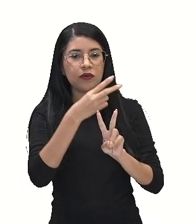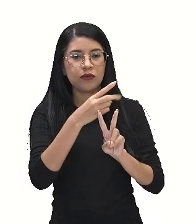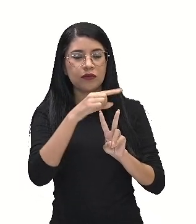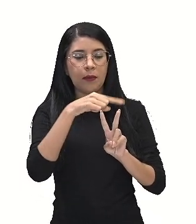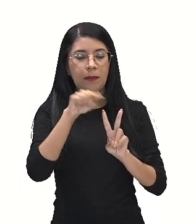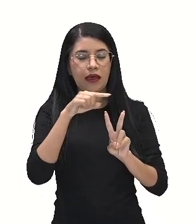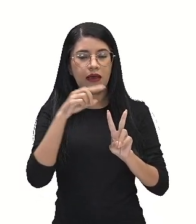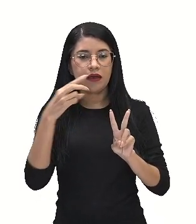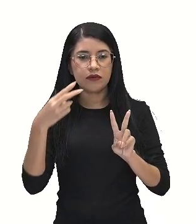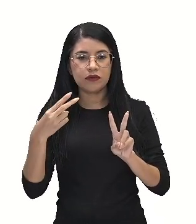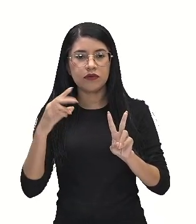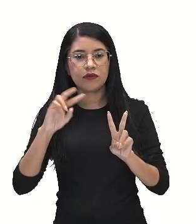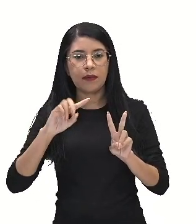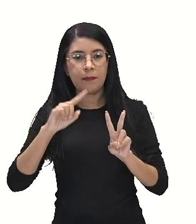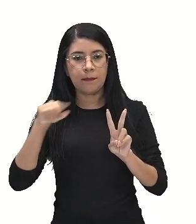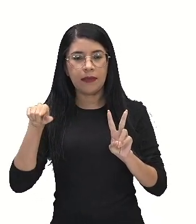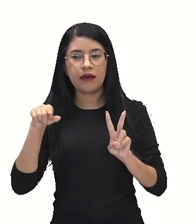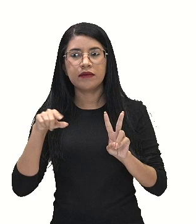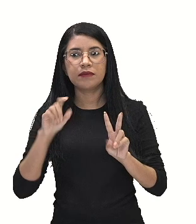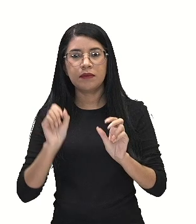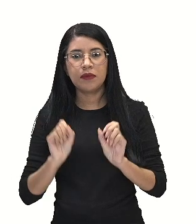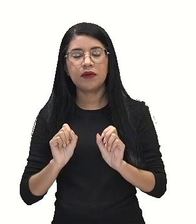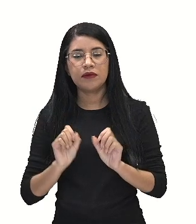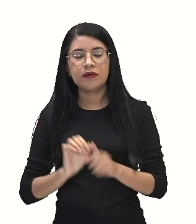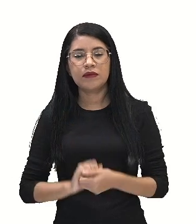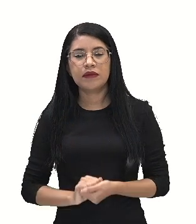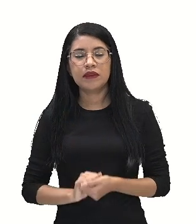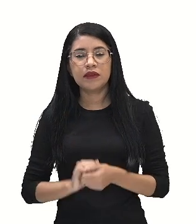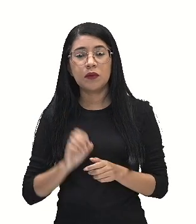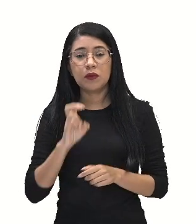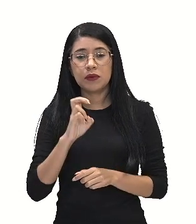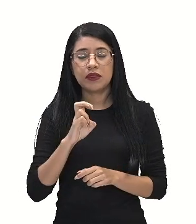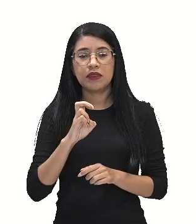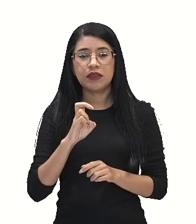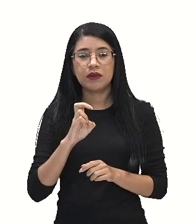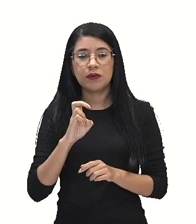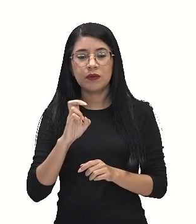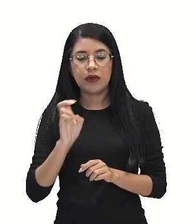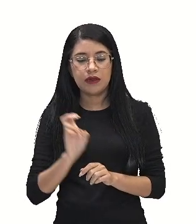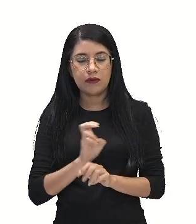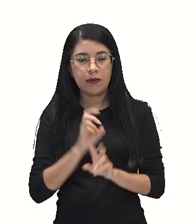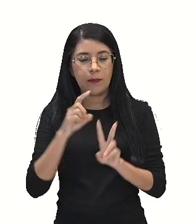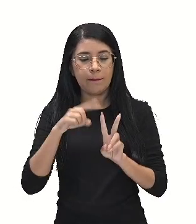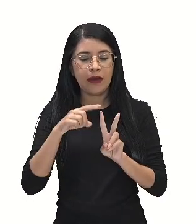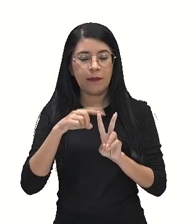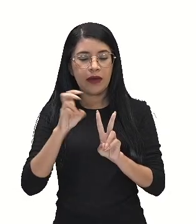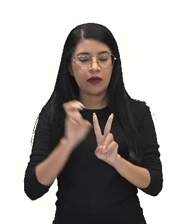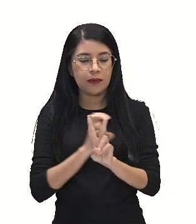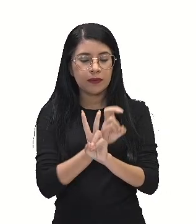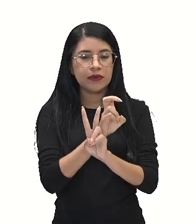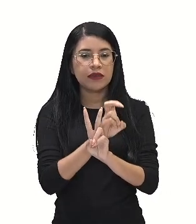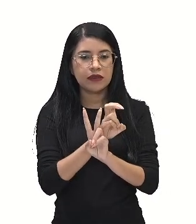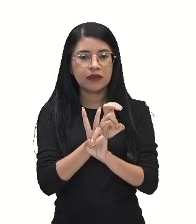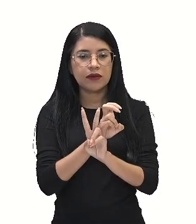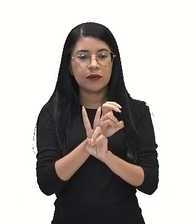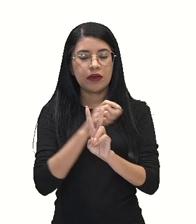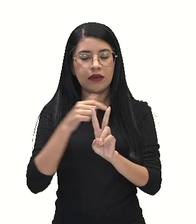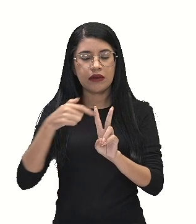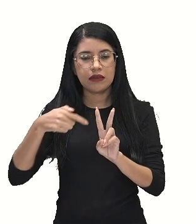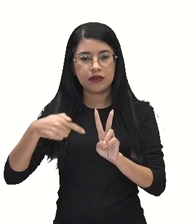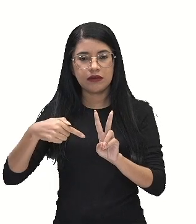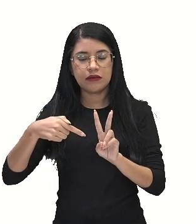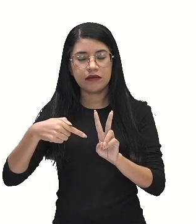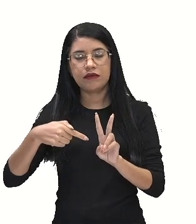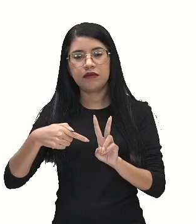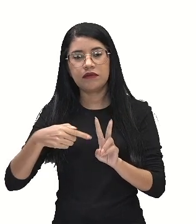5. Então, esse 5, ele vem para fora da raiz. Então, fica 5